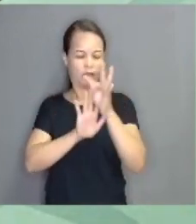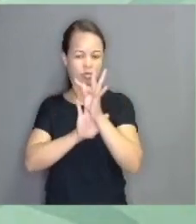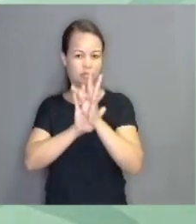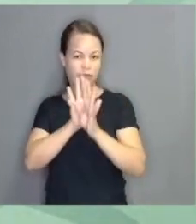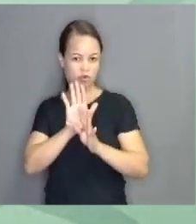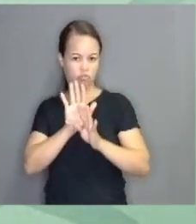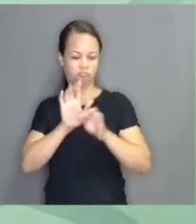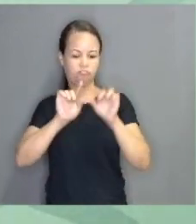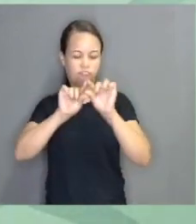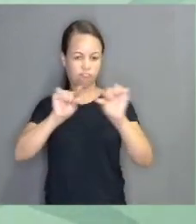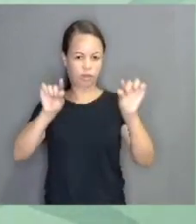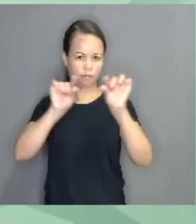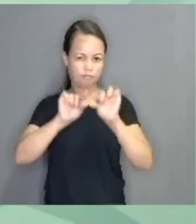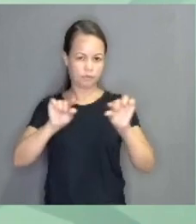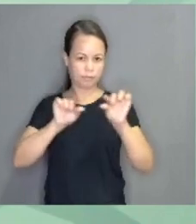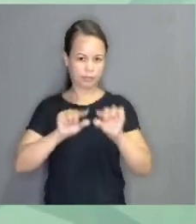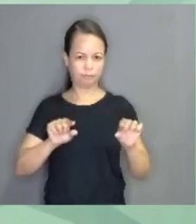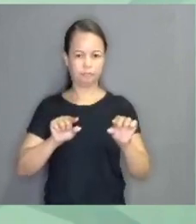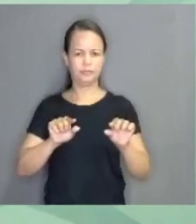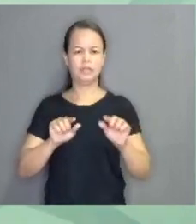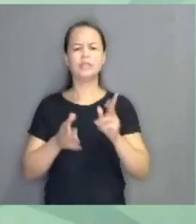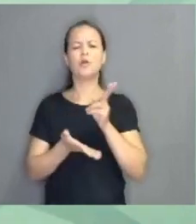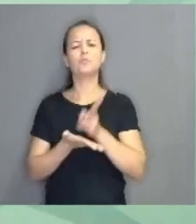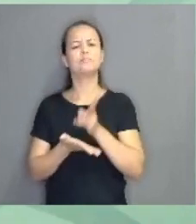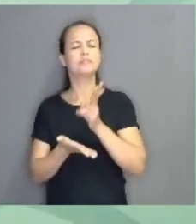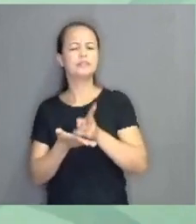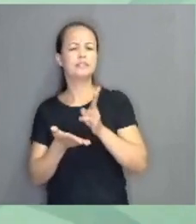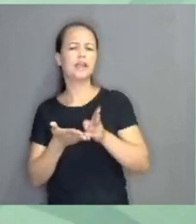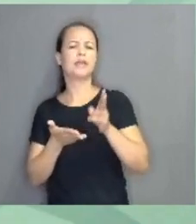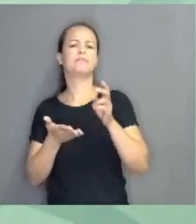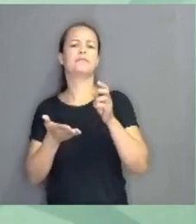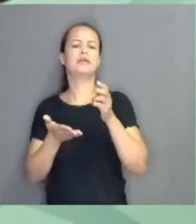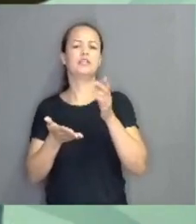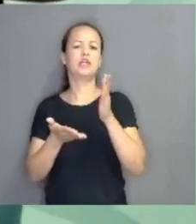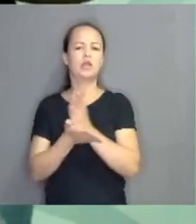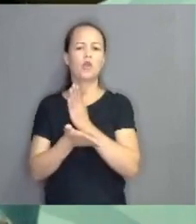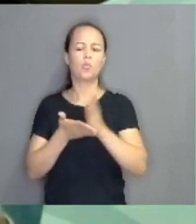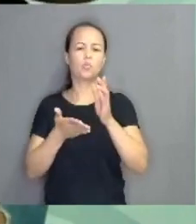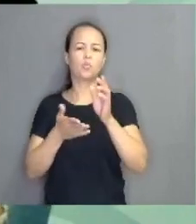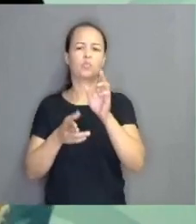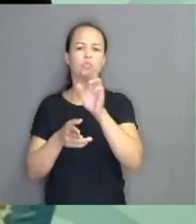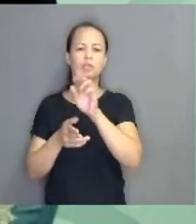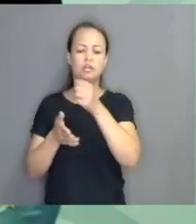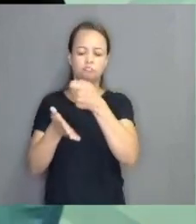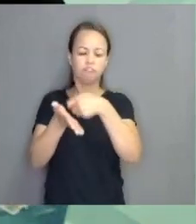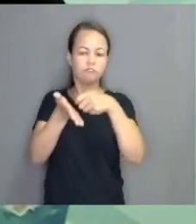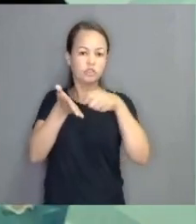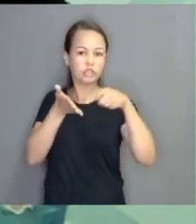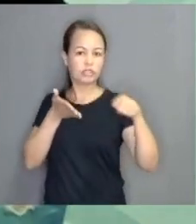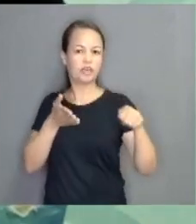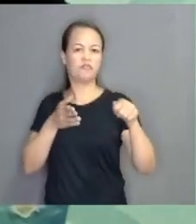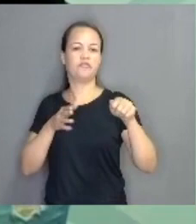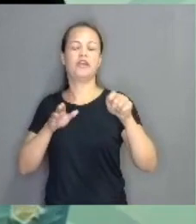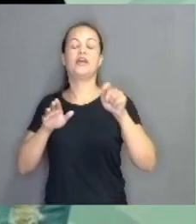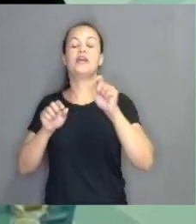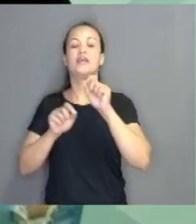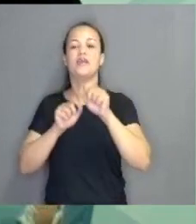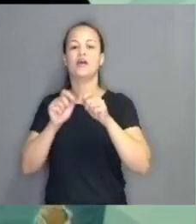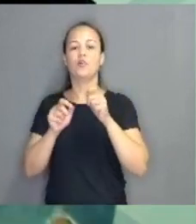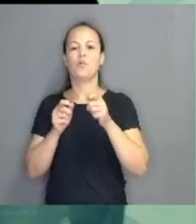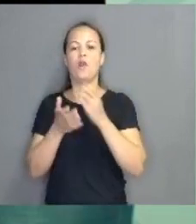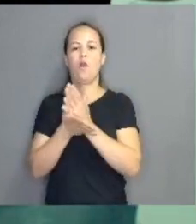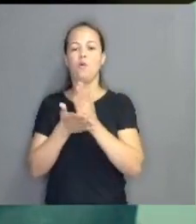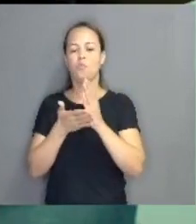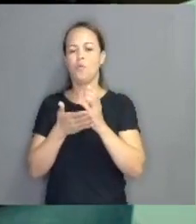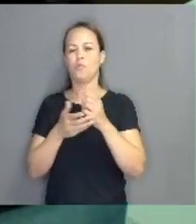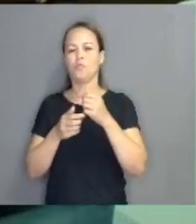e frases. Então, toda vez que eu for escrever o nome de alguma coisa, eu não posso usar números. Eu tenho que usar as